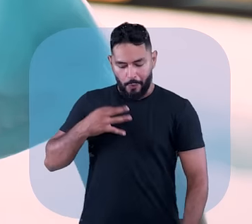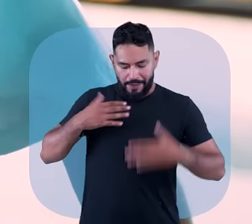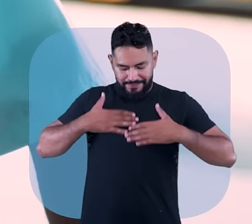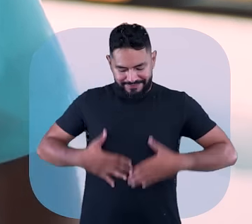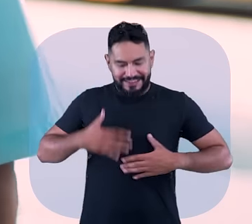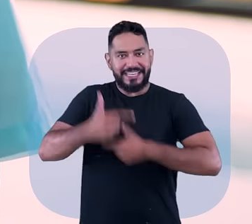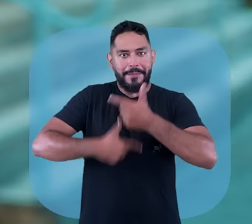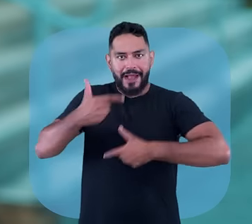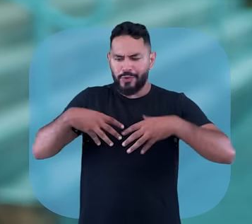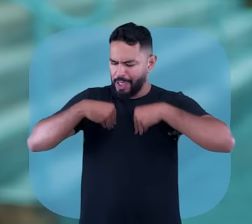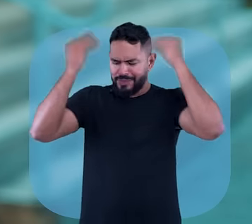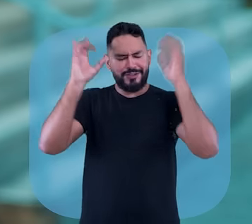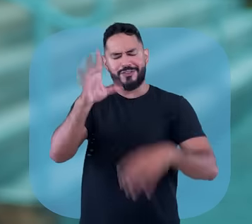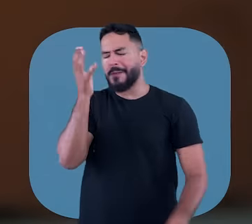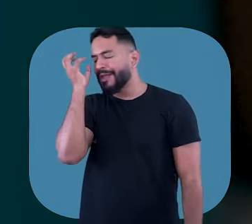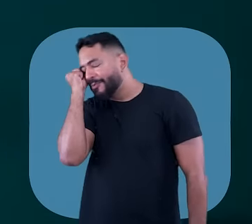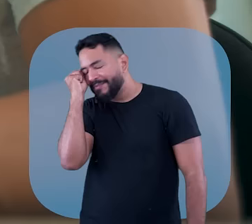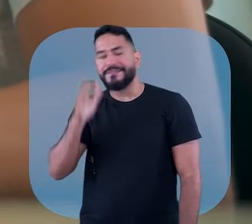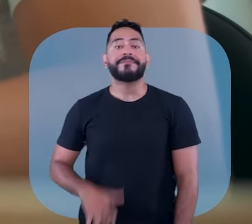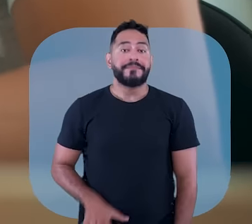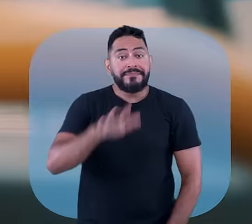Essa farda eu só tiro pra dormir. Trabalhar é bom demais.